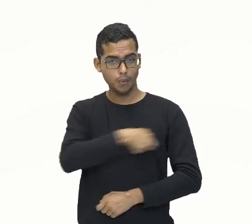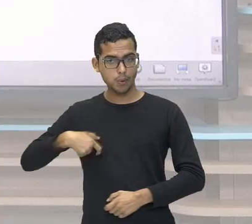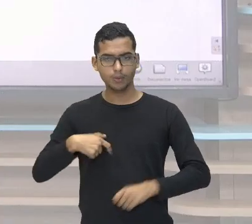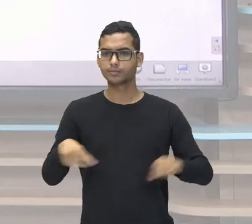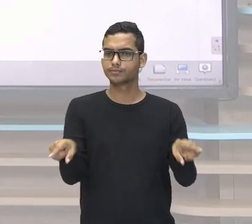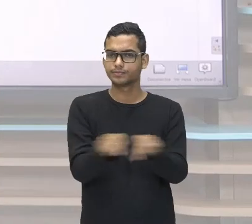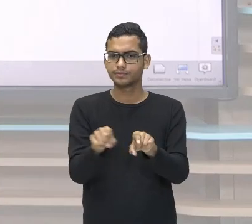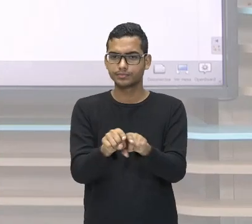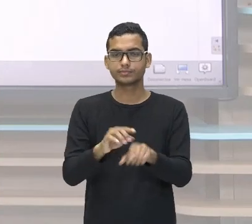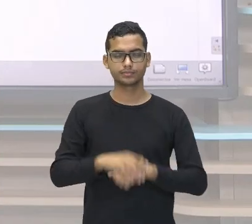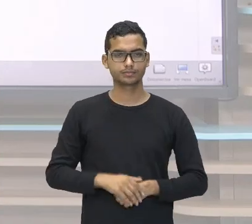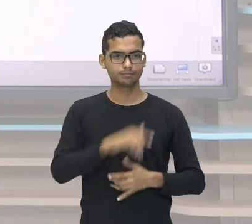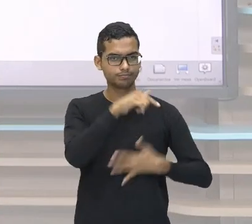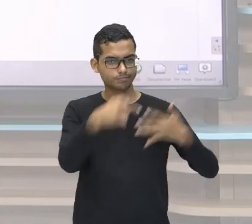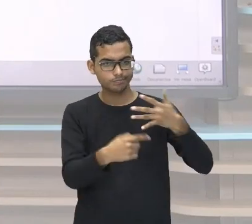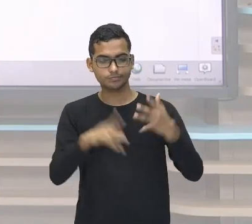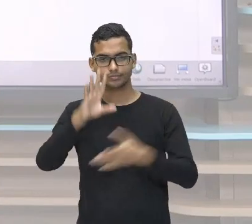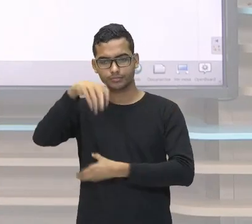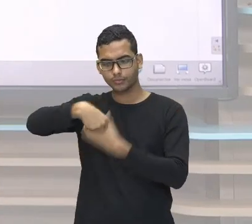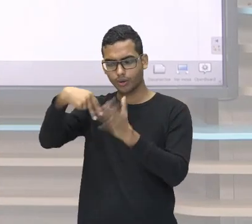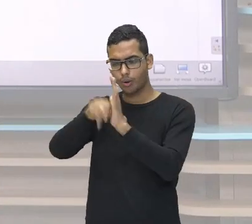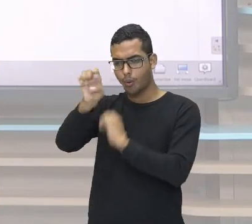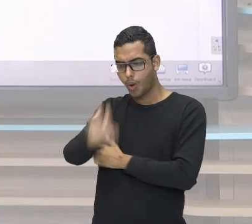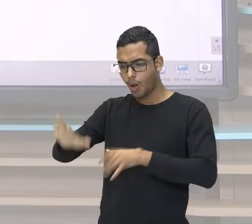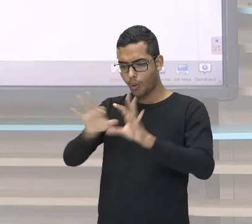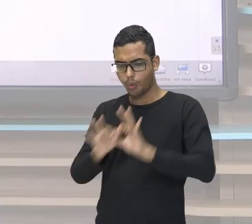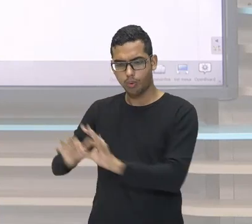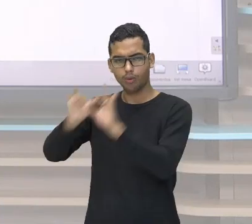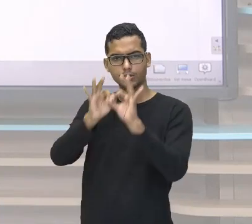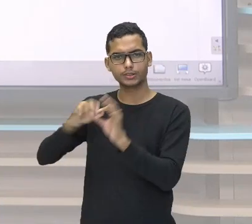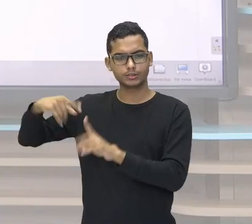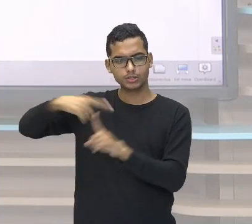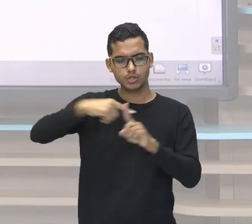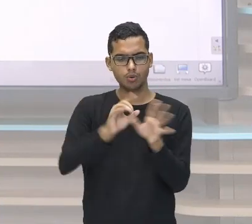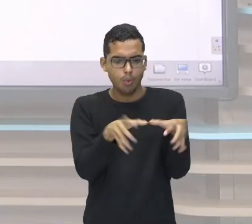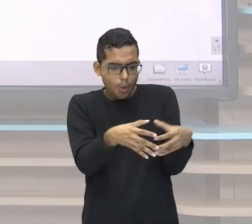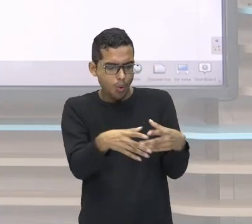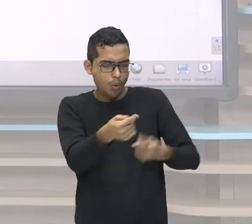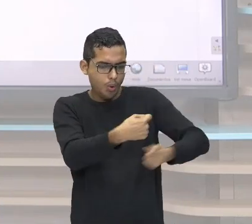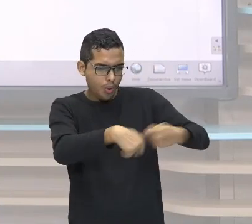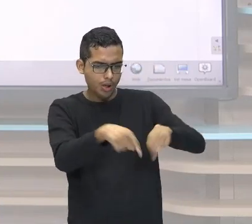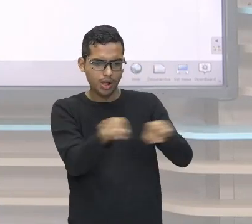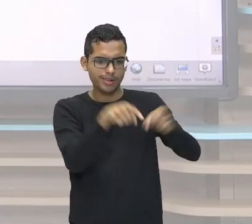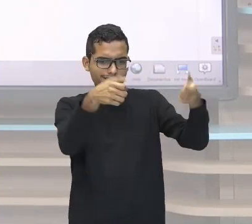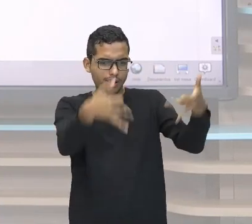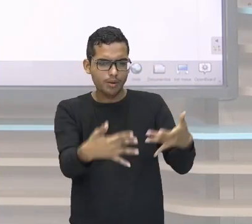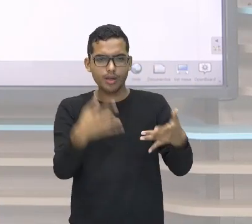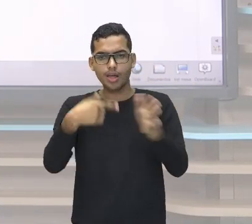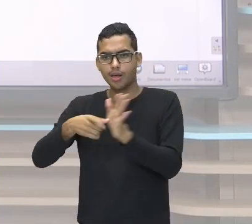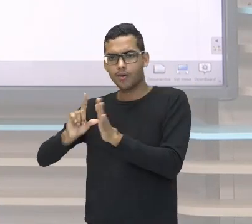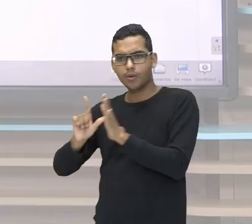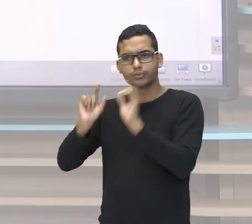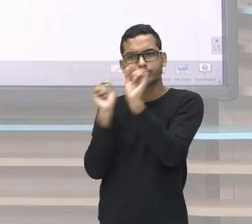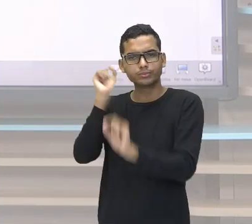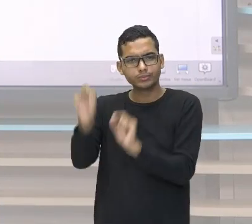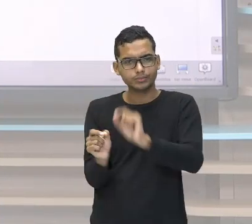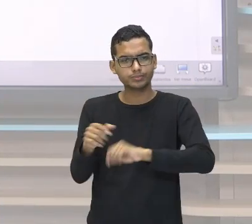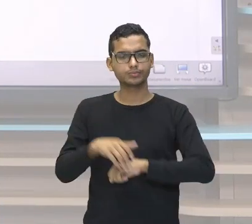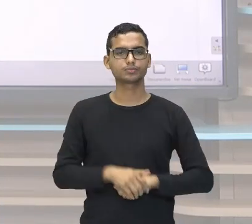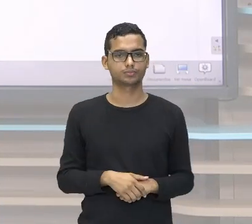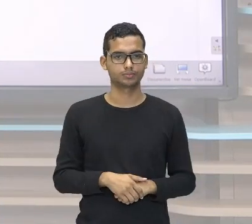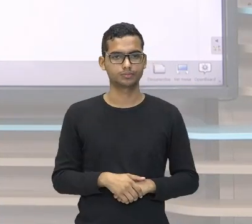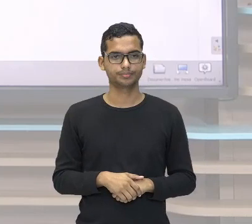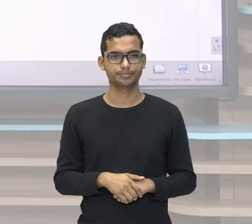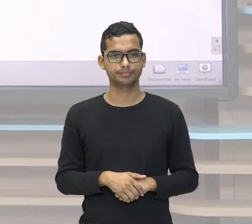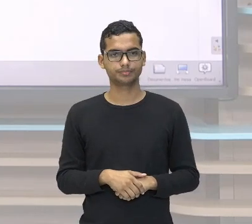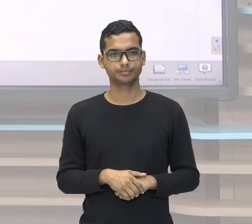lá sobre os tipos de blocos econômicos? Eu falei lá de um que, inclusive, formava